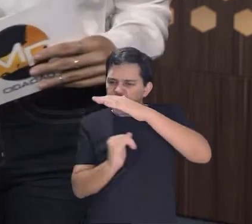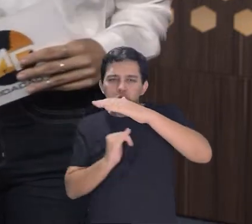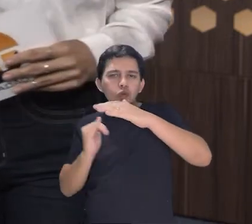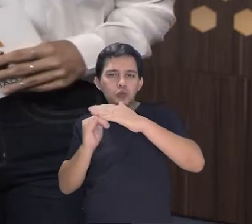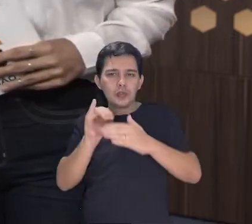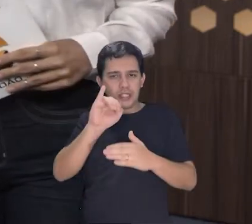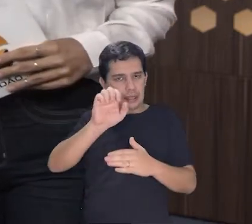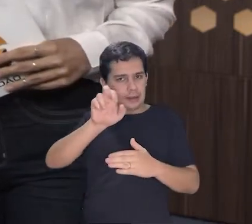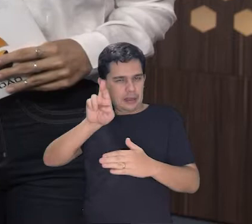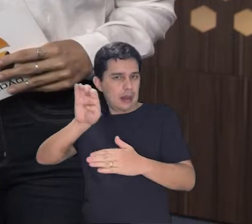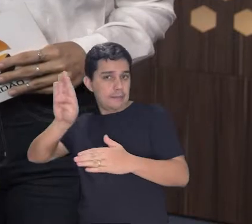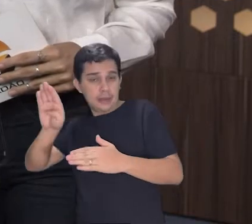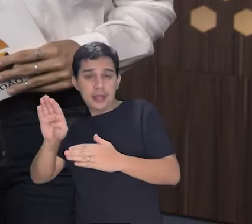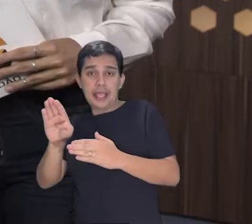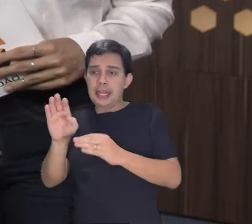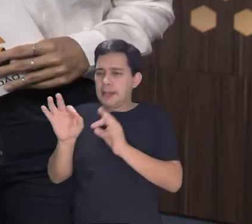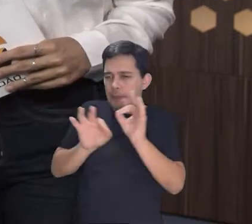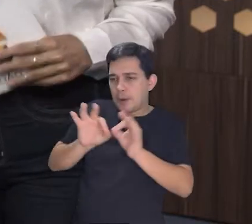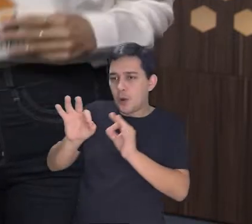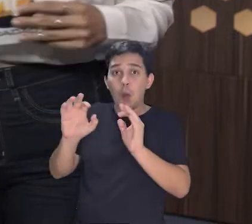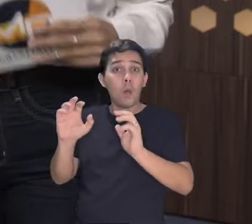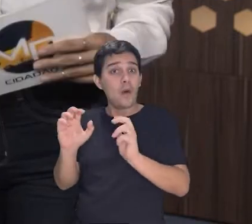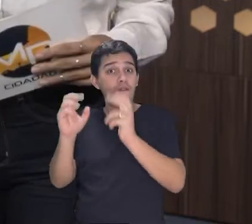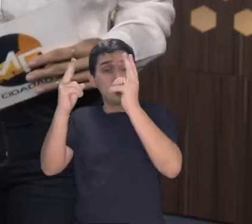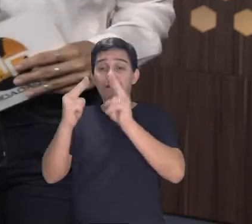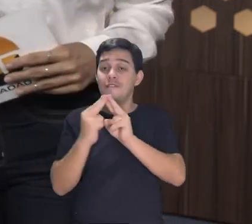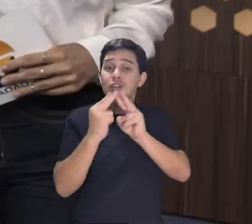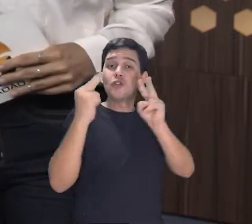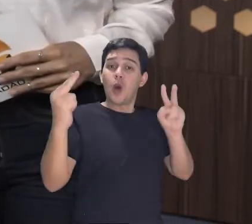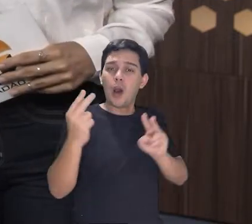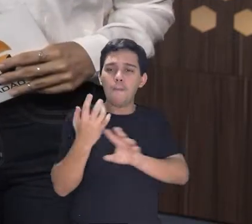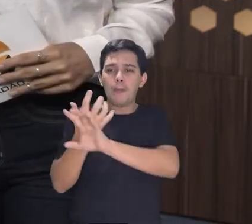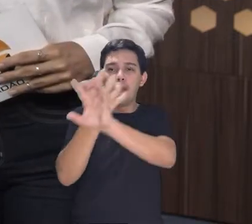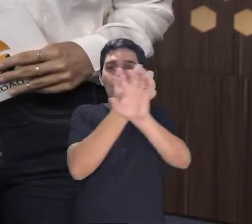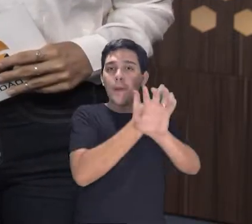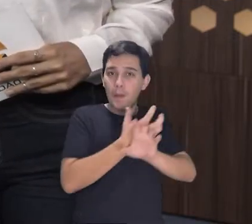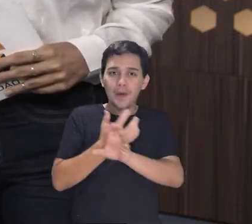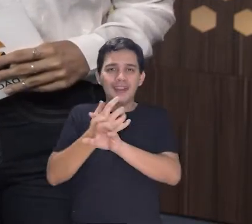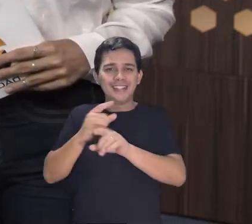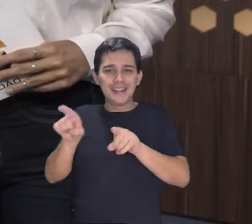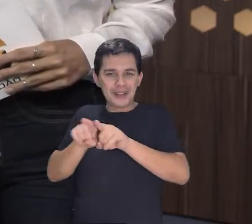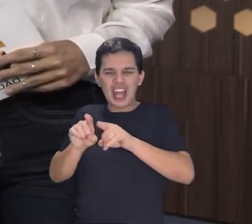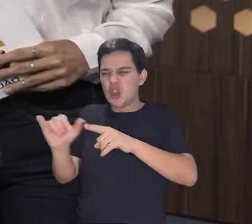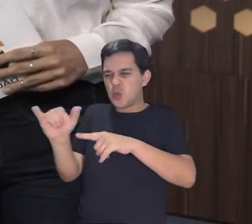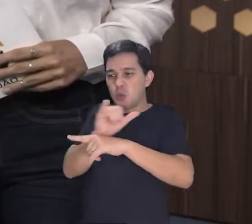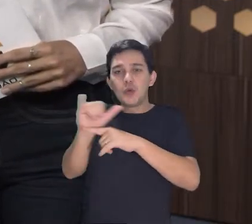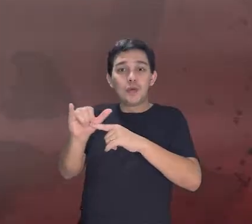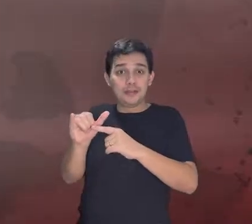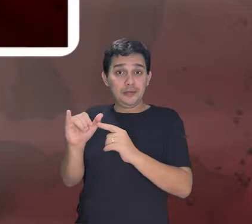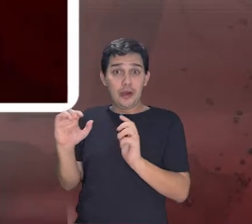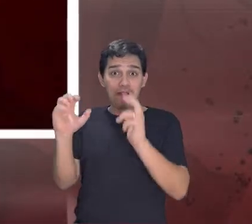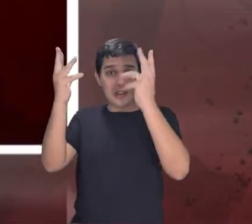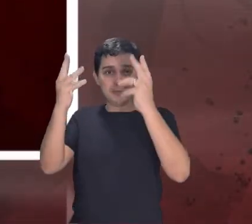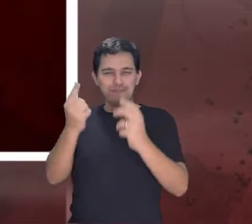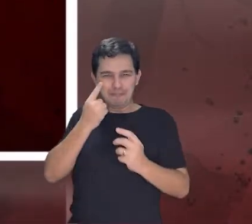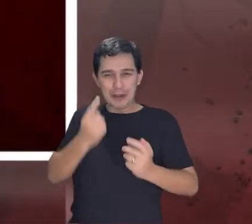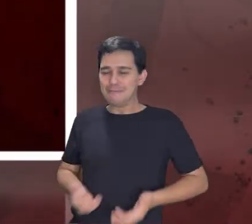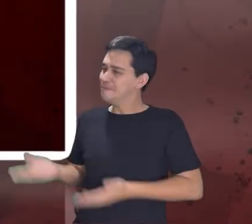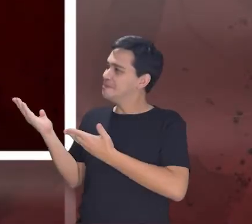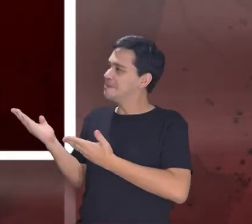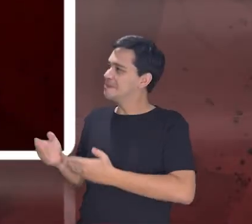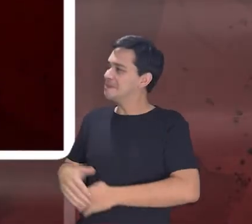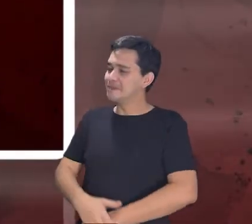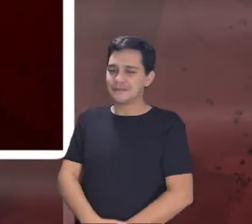8 de março um evento virtual com transmissão ao vivo pelo canal do IERB no YouTube. Confira! Em 8 de